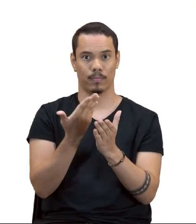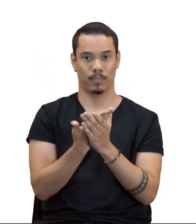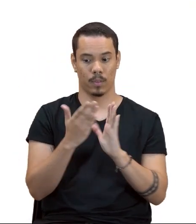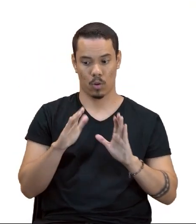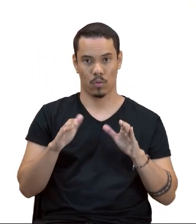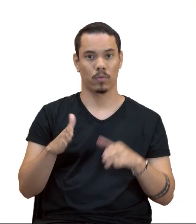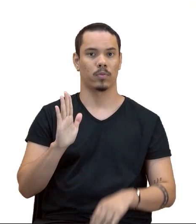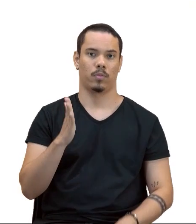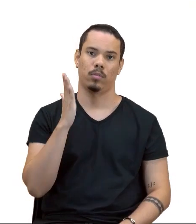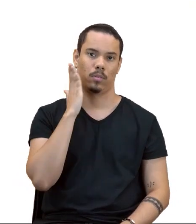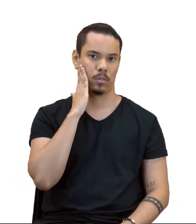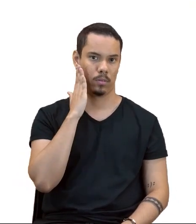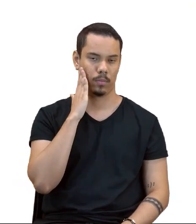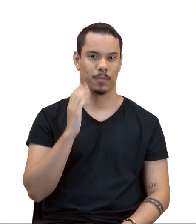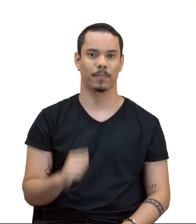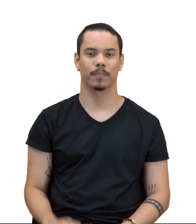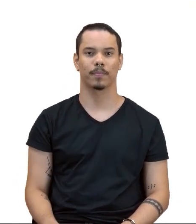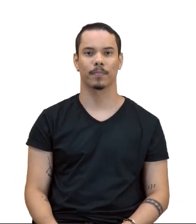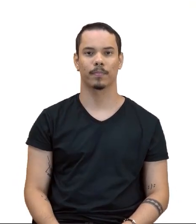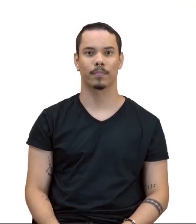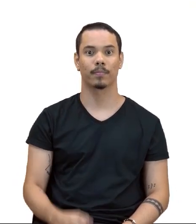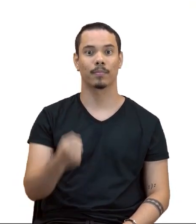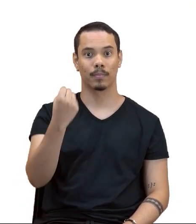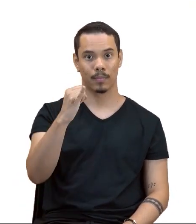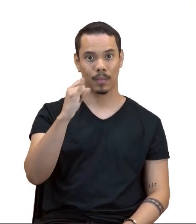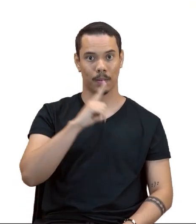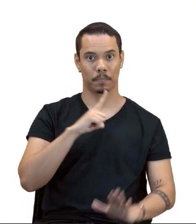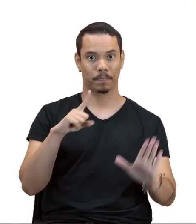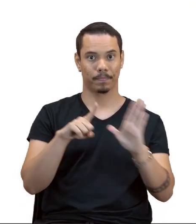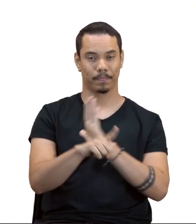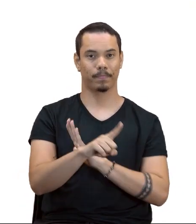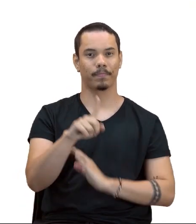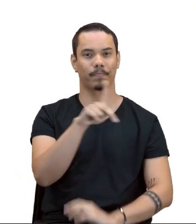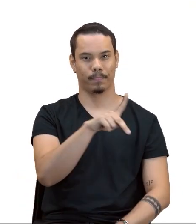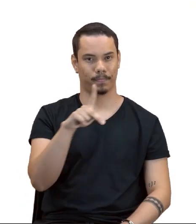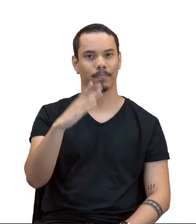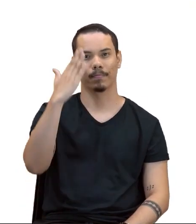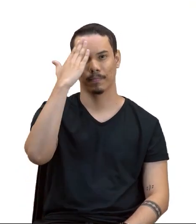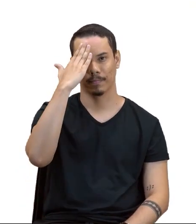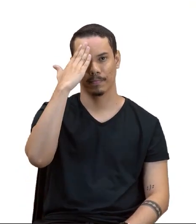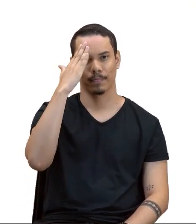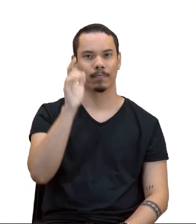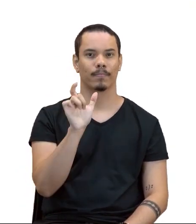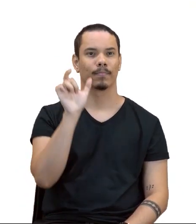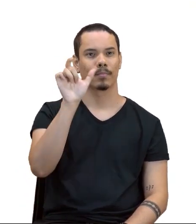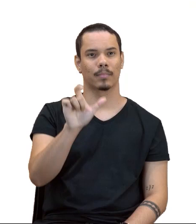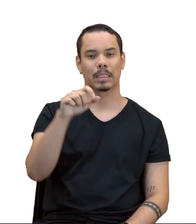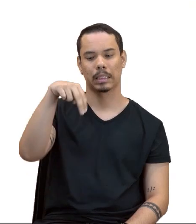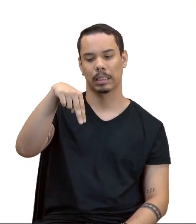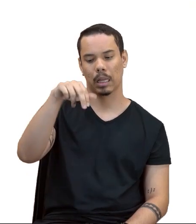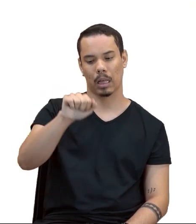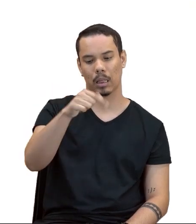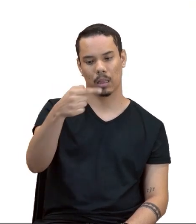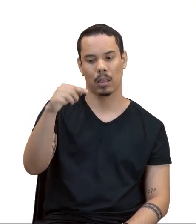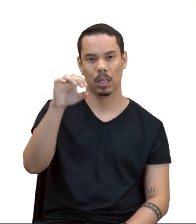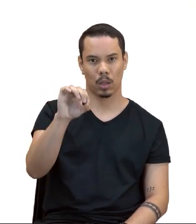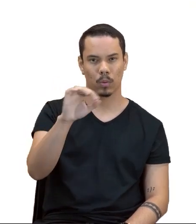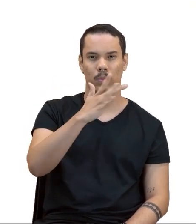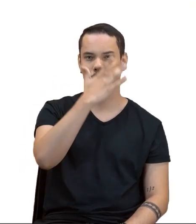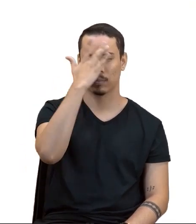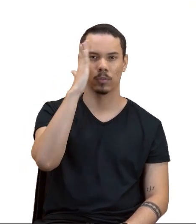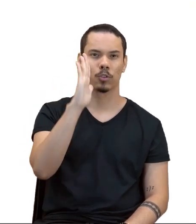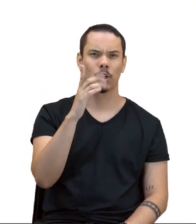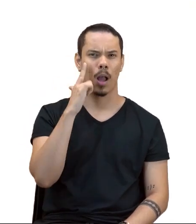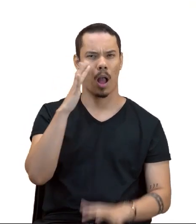Estranho. É mesmo, olha só. Quando vem na questão, né, professor Jorge, aí, ó, essa palavra não, né? O cara já tem que ficar